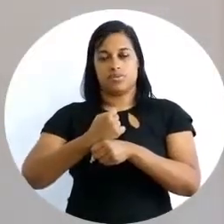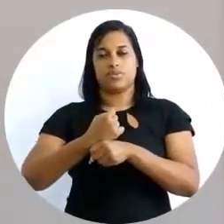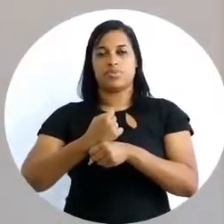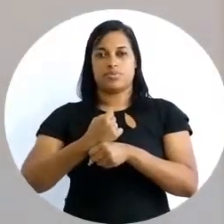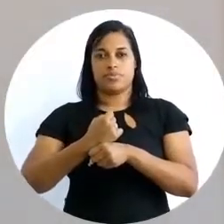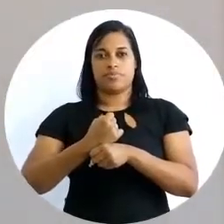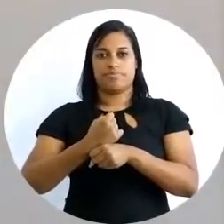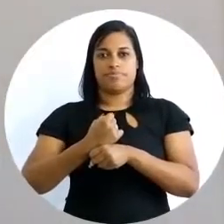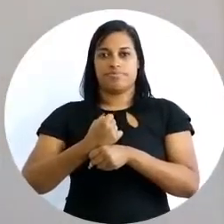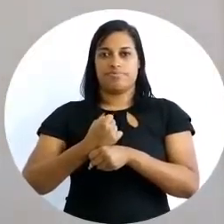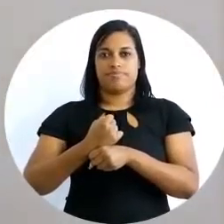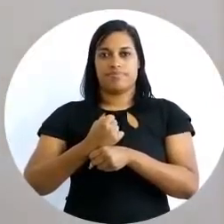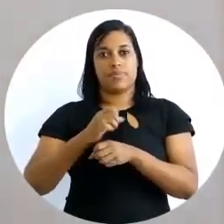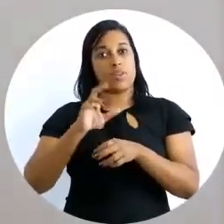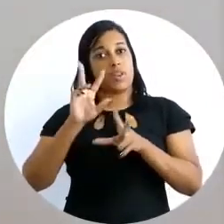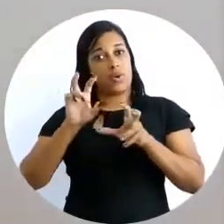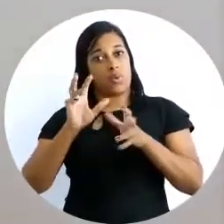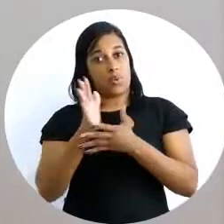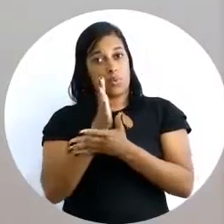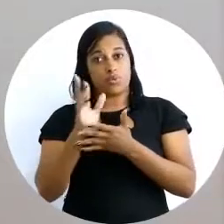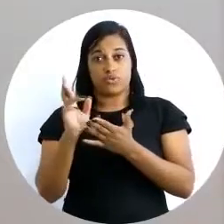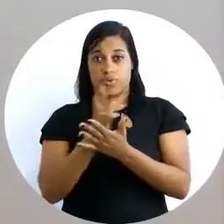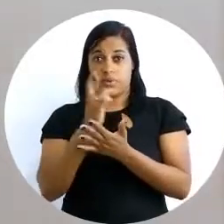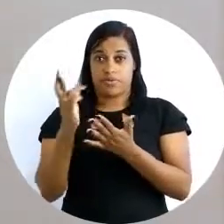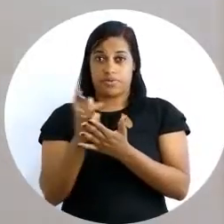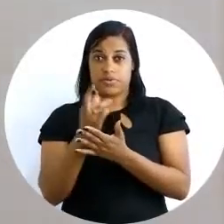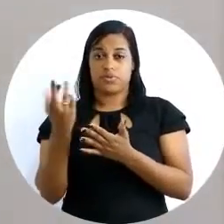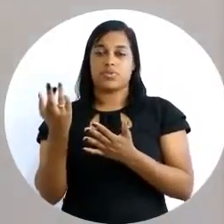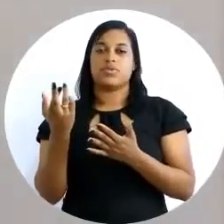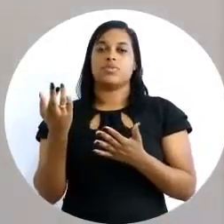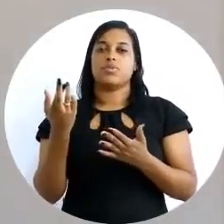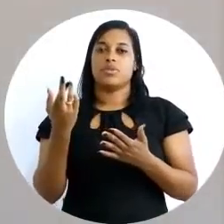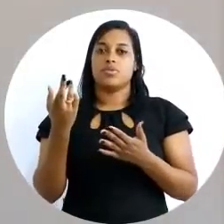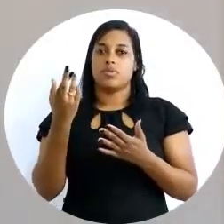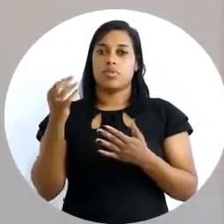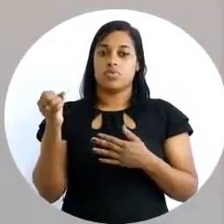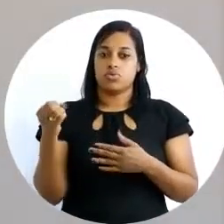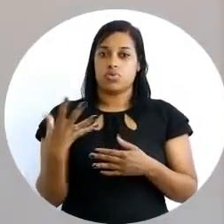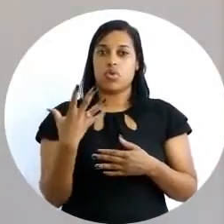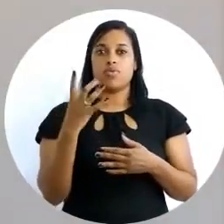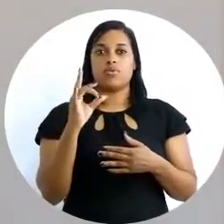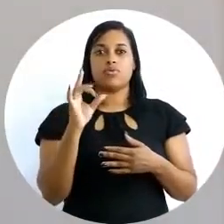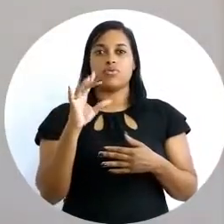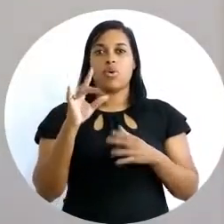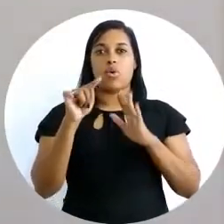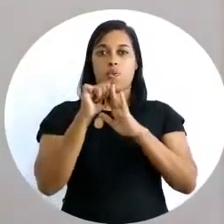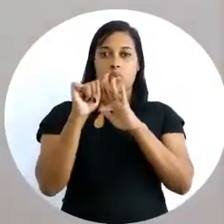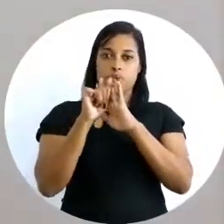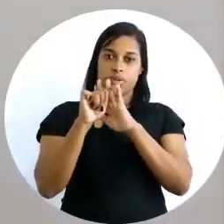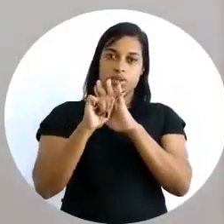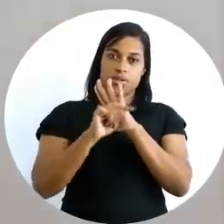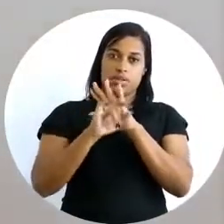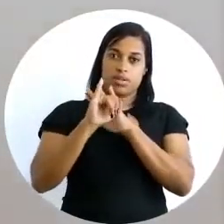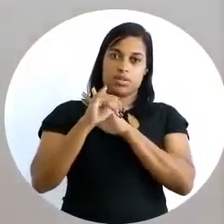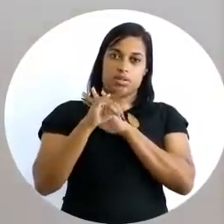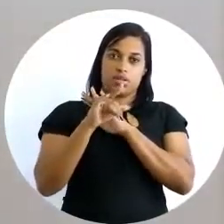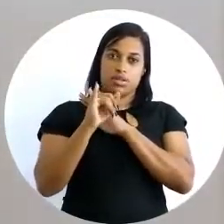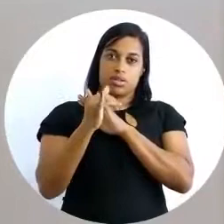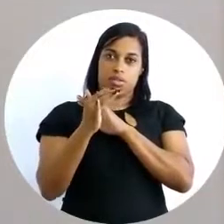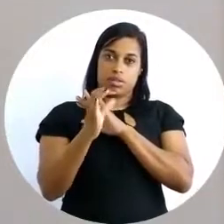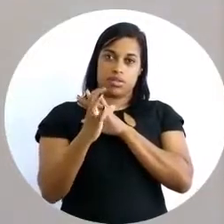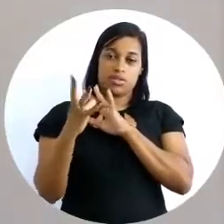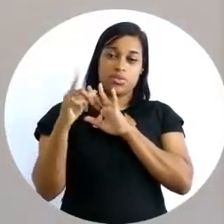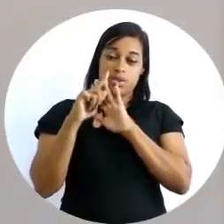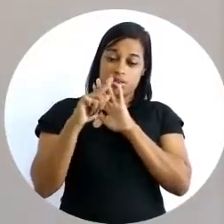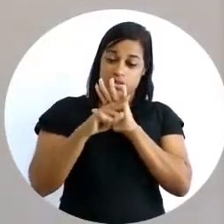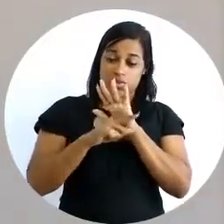publicação de determinados volumes, eles vão lançar um volume apenas com o índice, ou seja, faz-se uma listagem